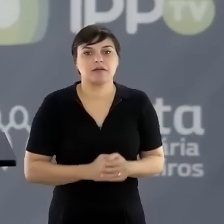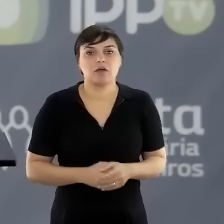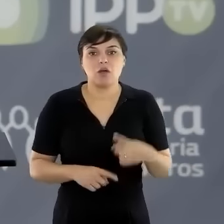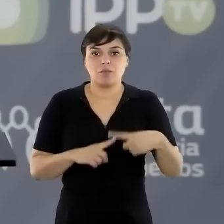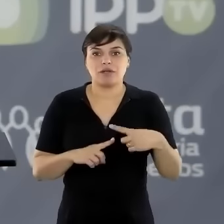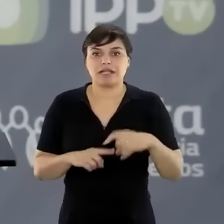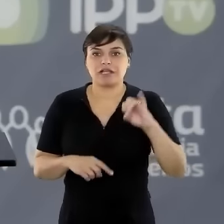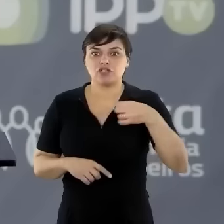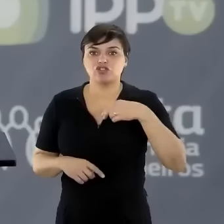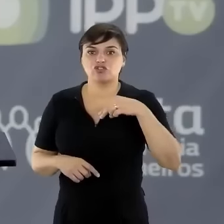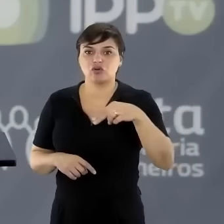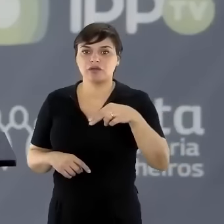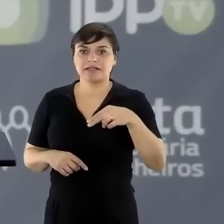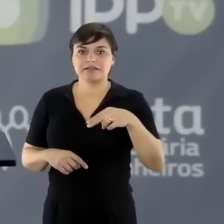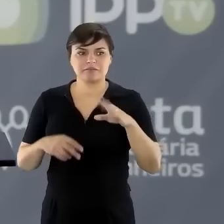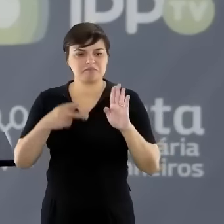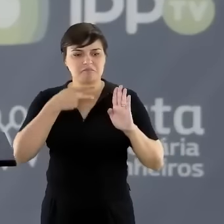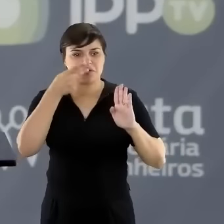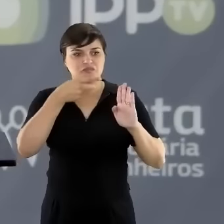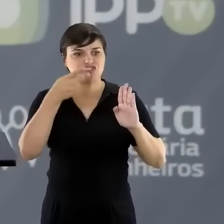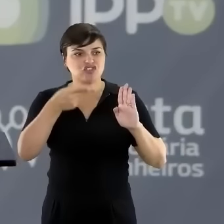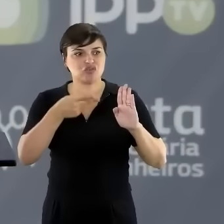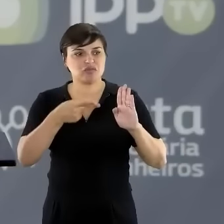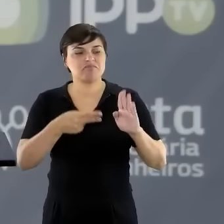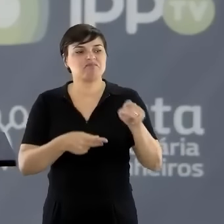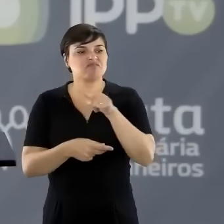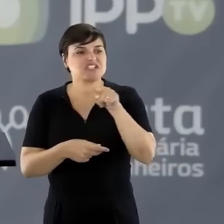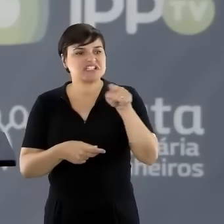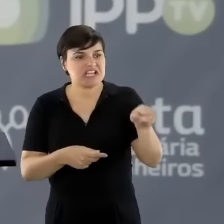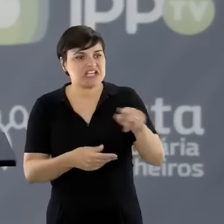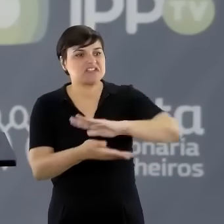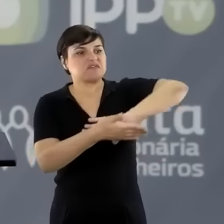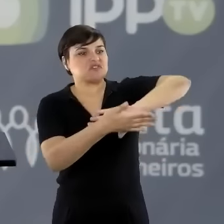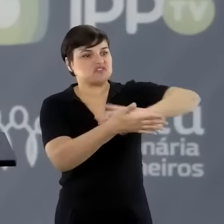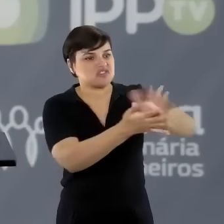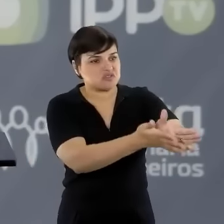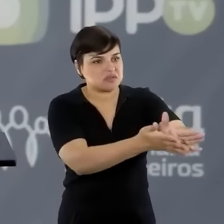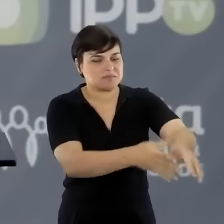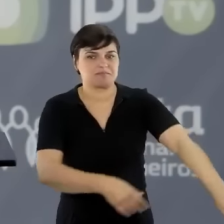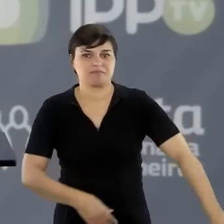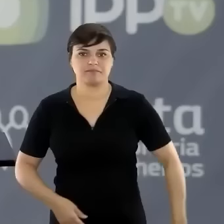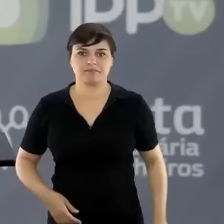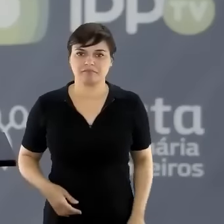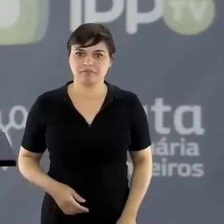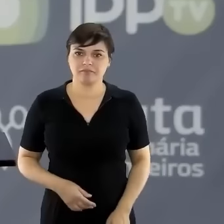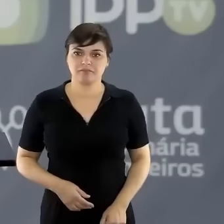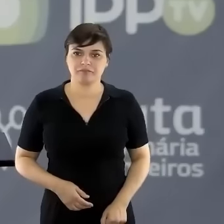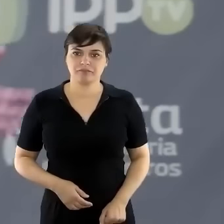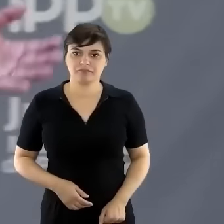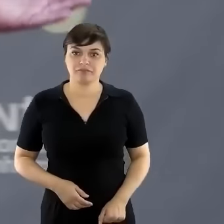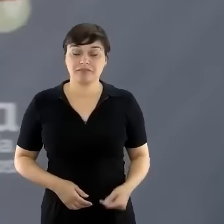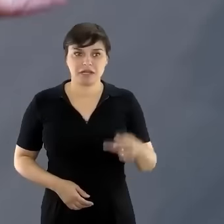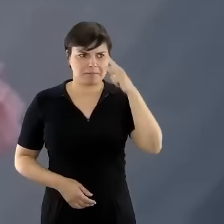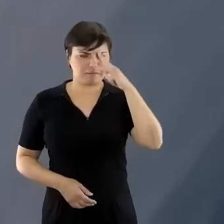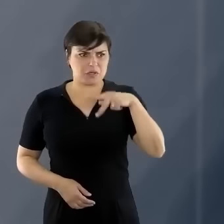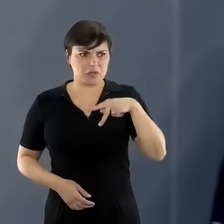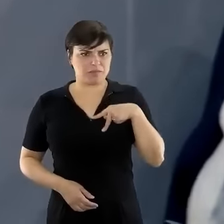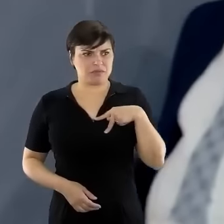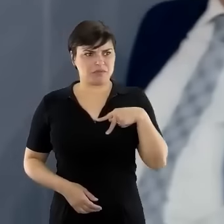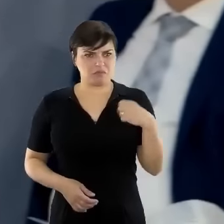acontece não brinca comigo não porque se eu abrir a boca a coisa vai acontecer aí de repente ele